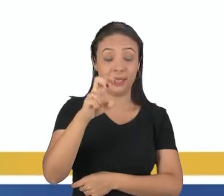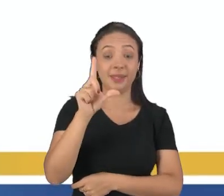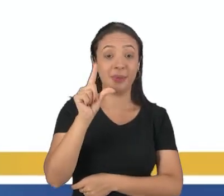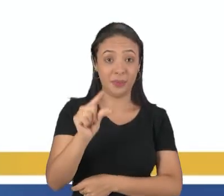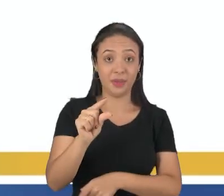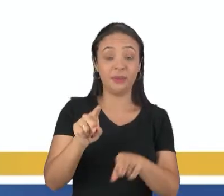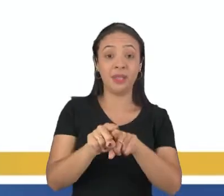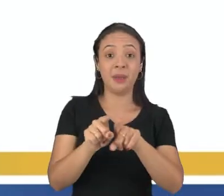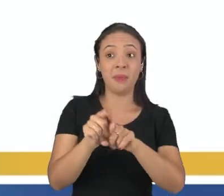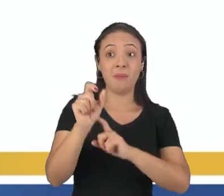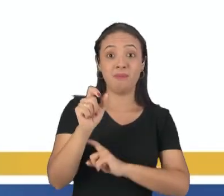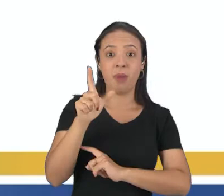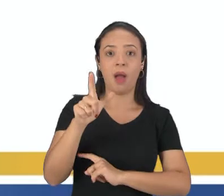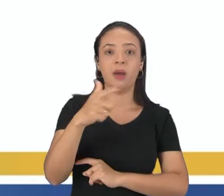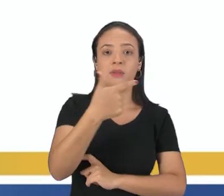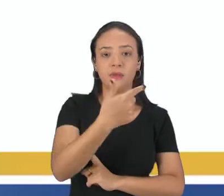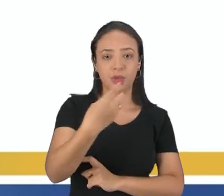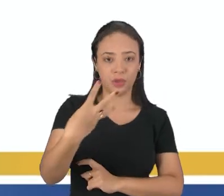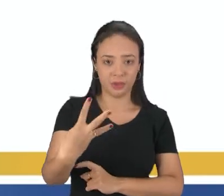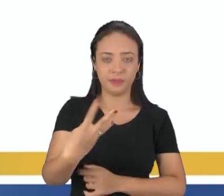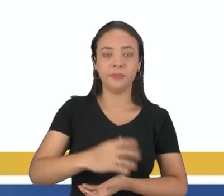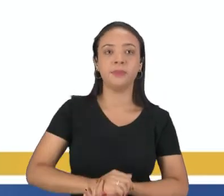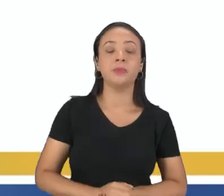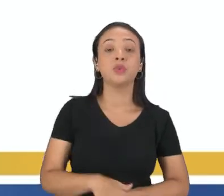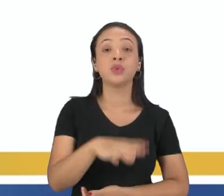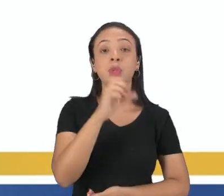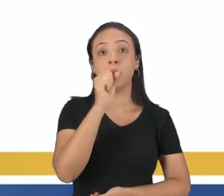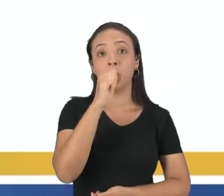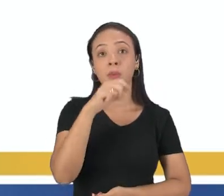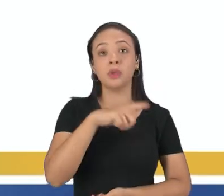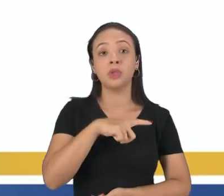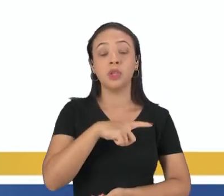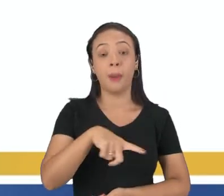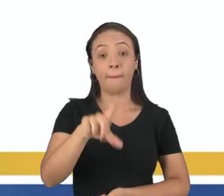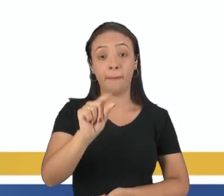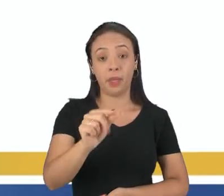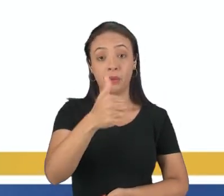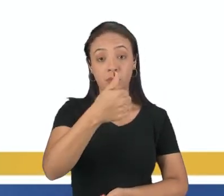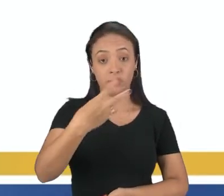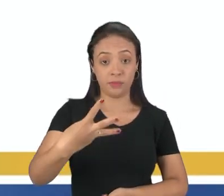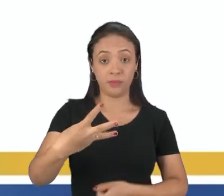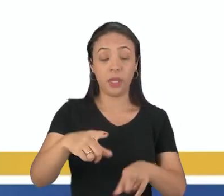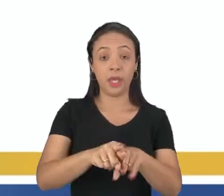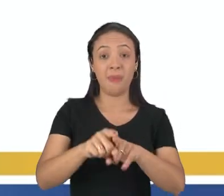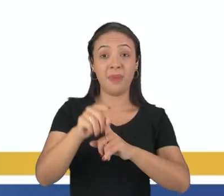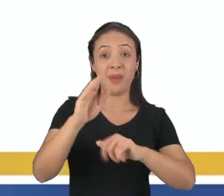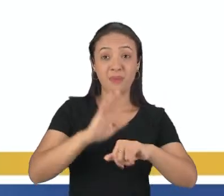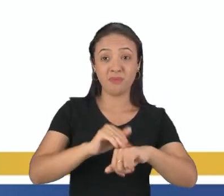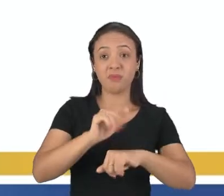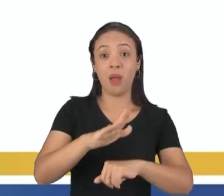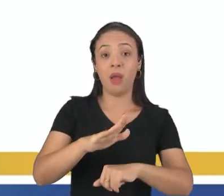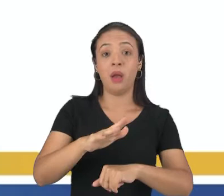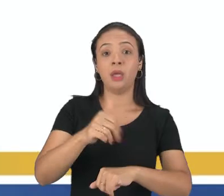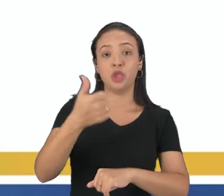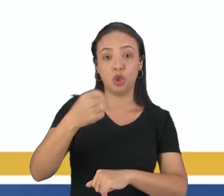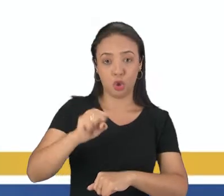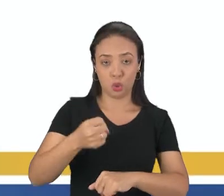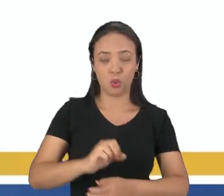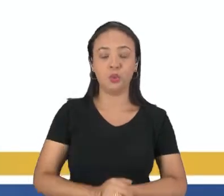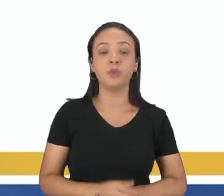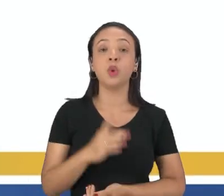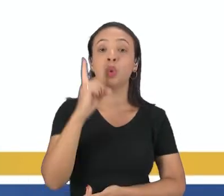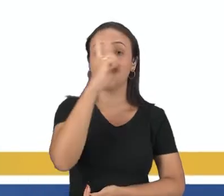né? E a máxima 23. No sábado nós tivemos a mínima 13 e a máxima 18.